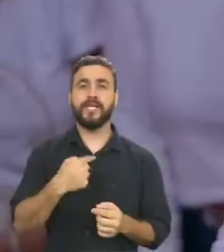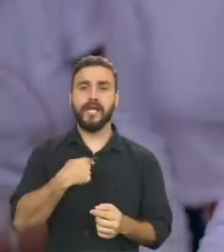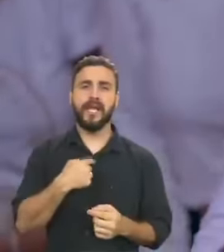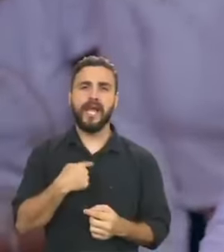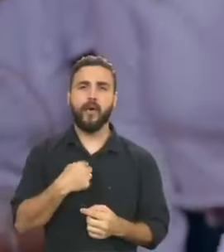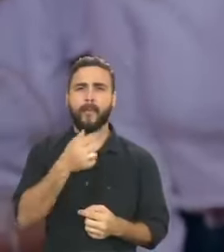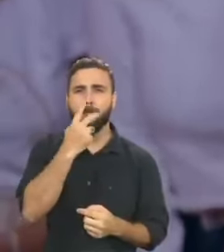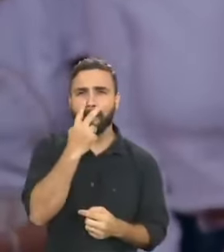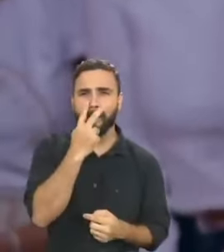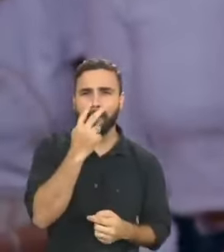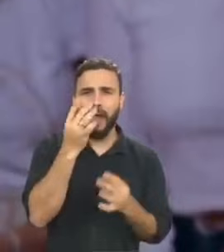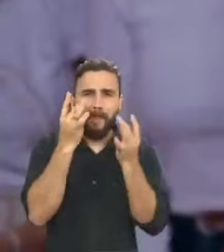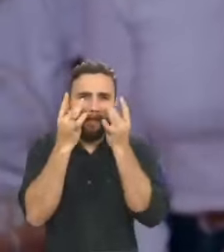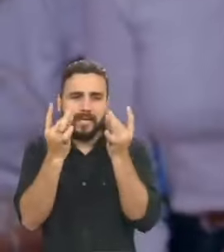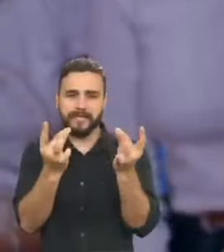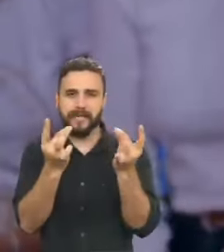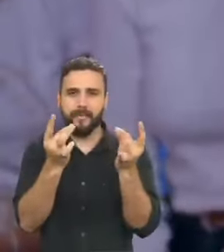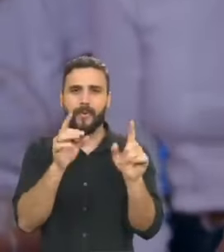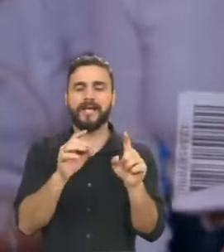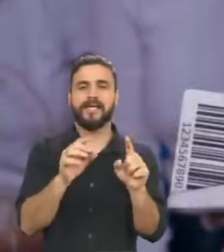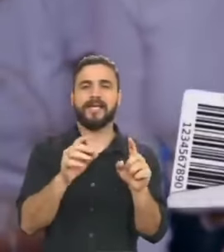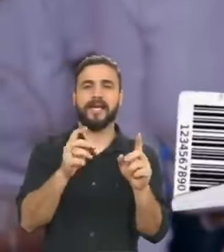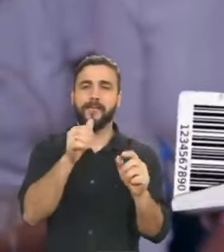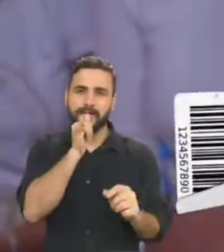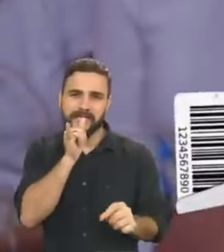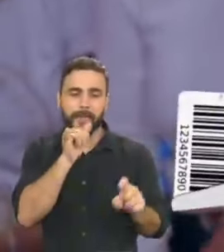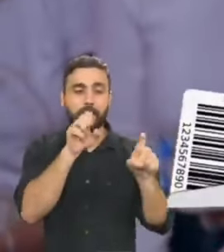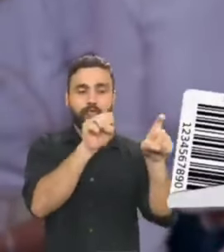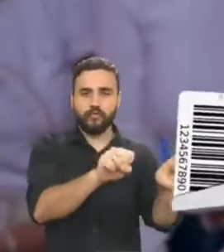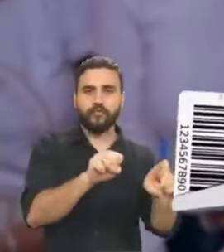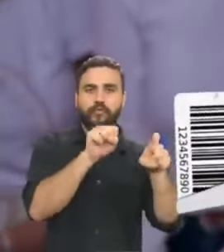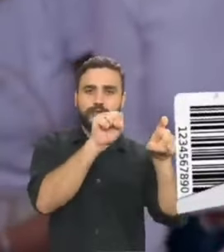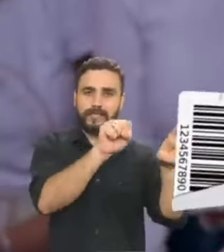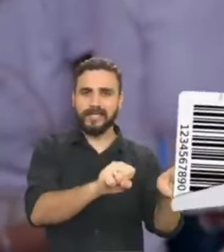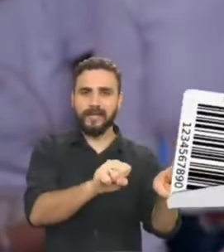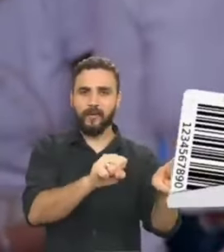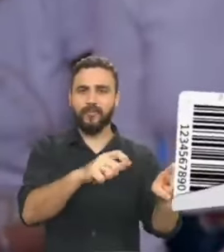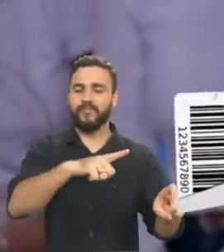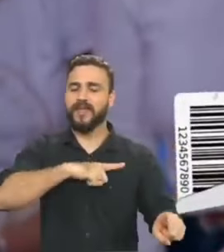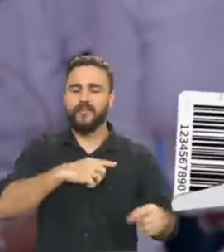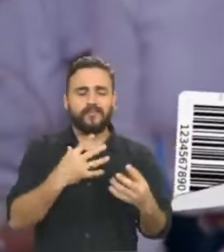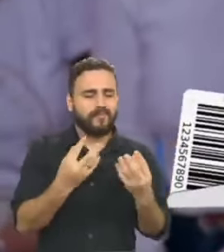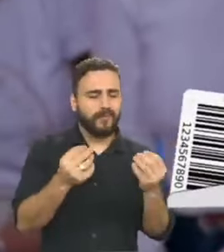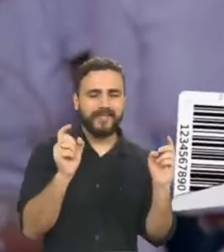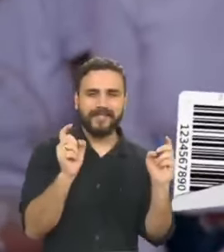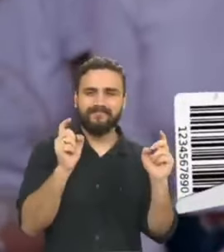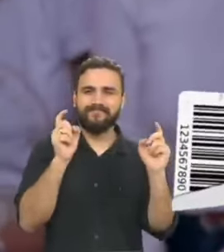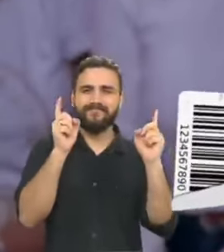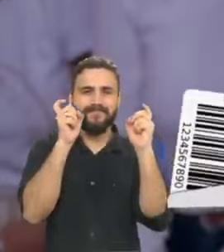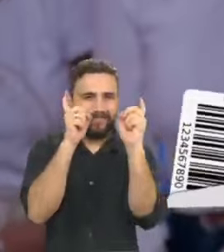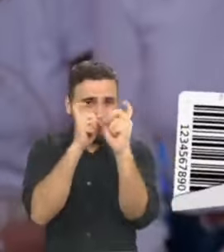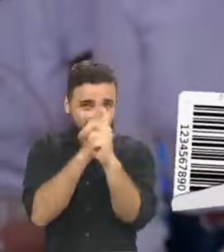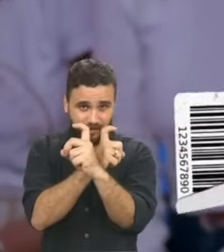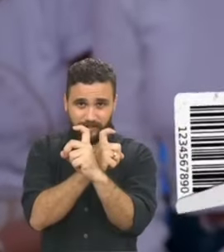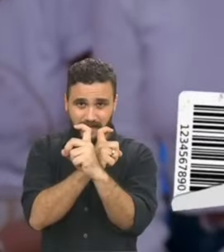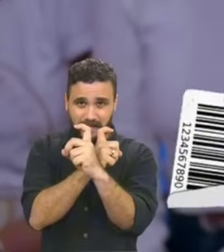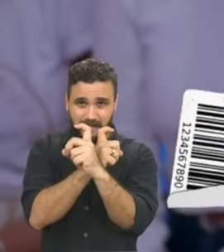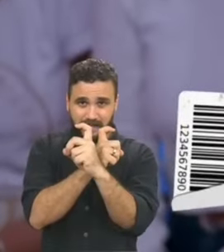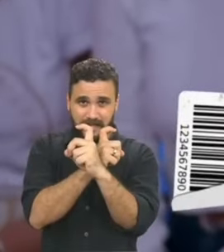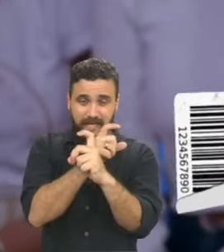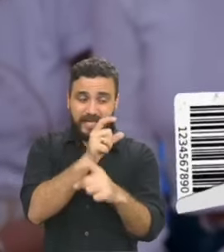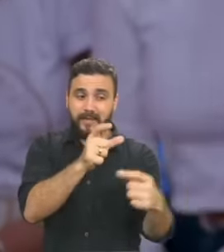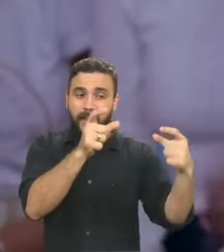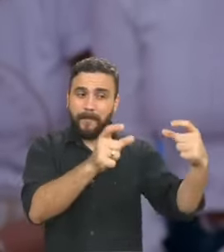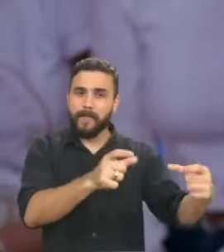no campo do sertão, no contexto semiárido, é que, além da dificuldade, quando eles não são do local, quando eles